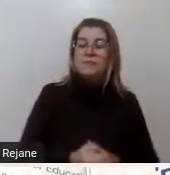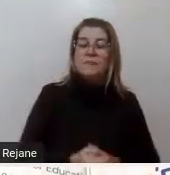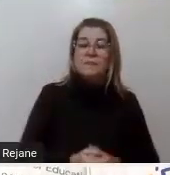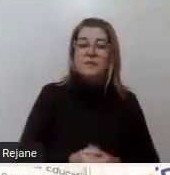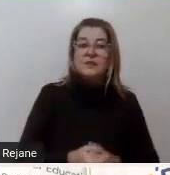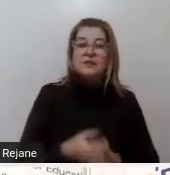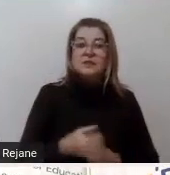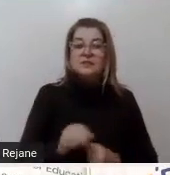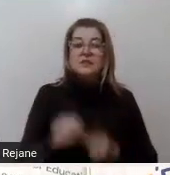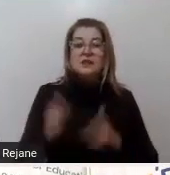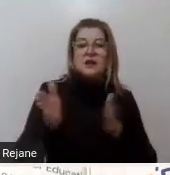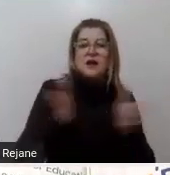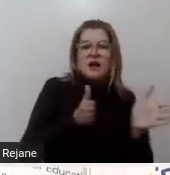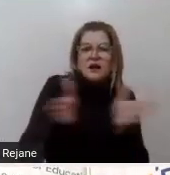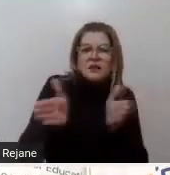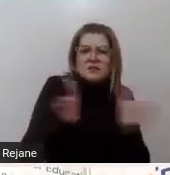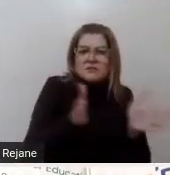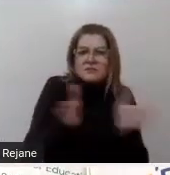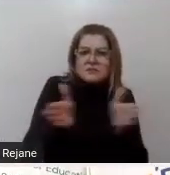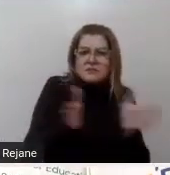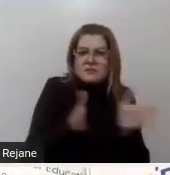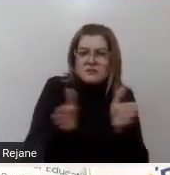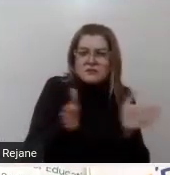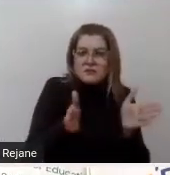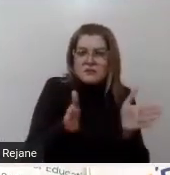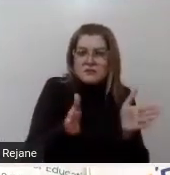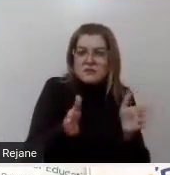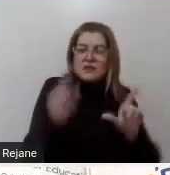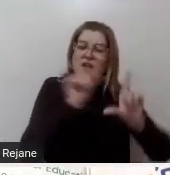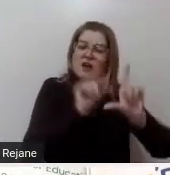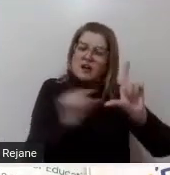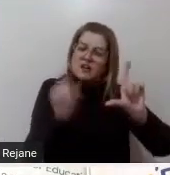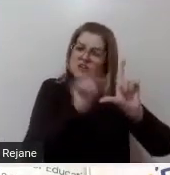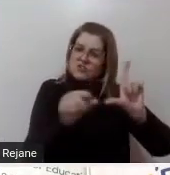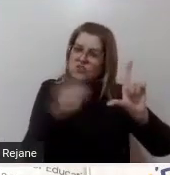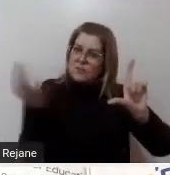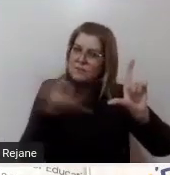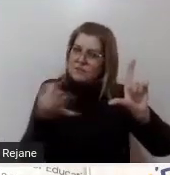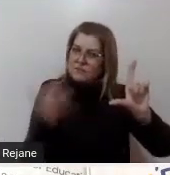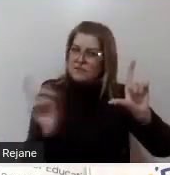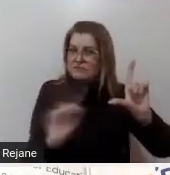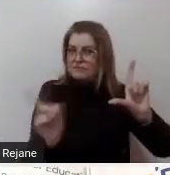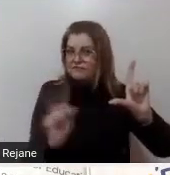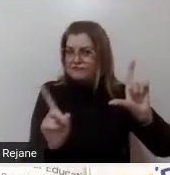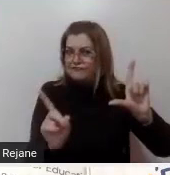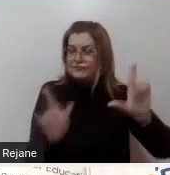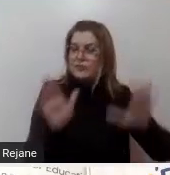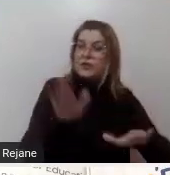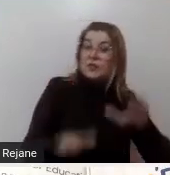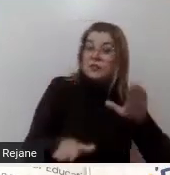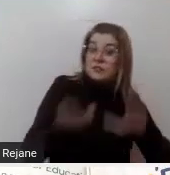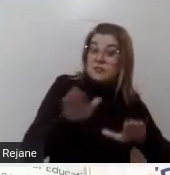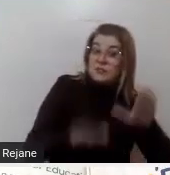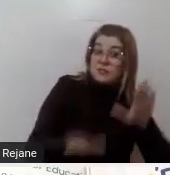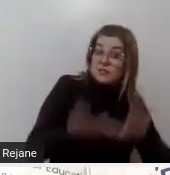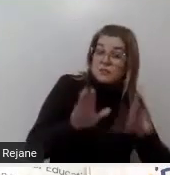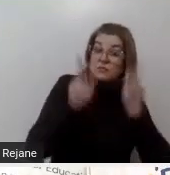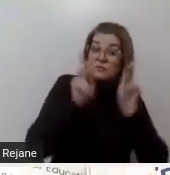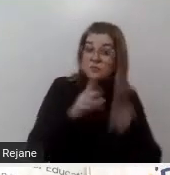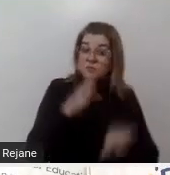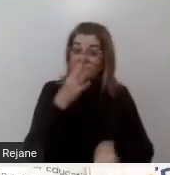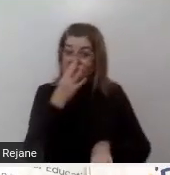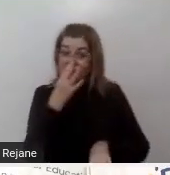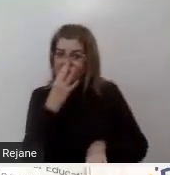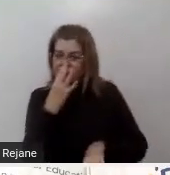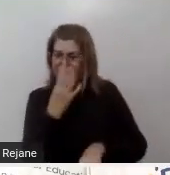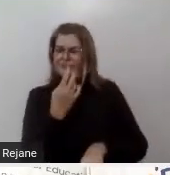de acessibilidade, sabe que essas legendas não são perfeitas, tá? Então, às vezes, as pessoas que estão assistindo, alguma